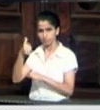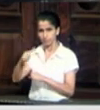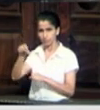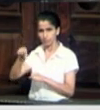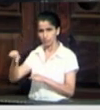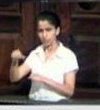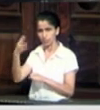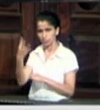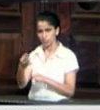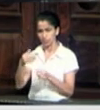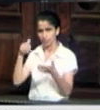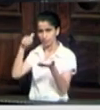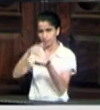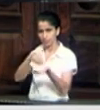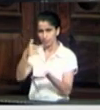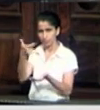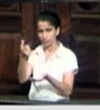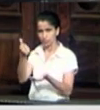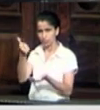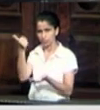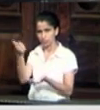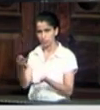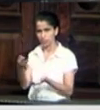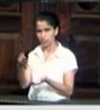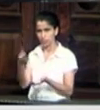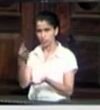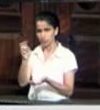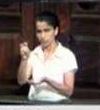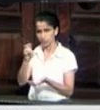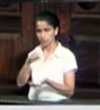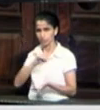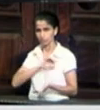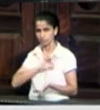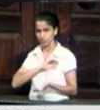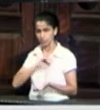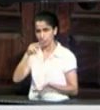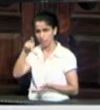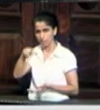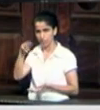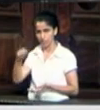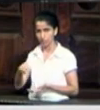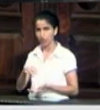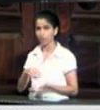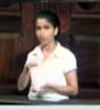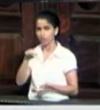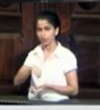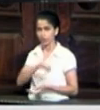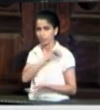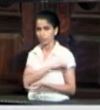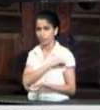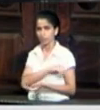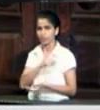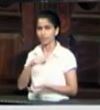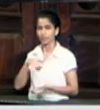e 2015, a Polícia Militar do Estado do Rio de Janeiro teve